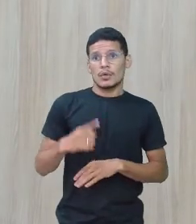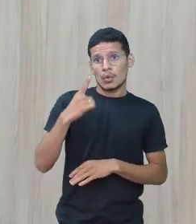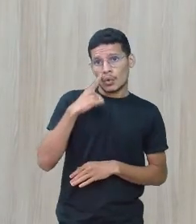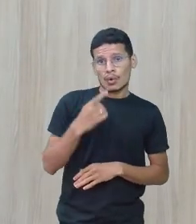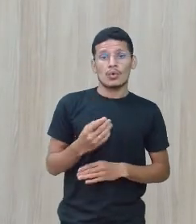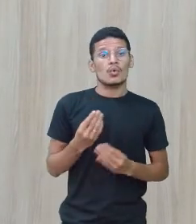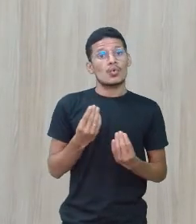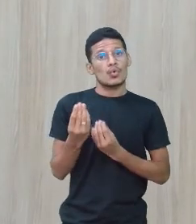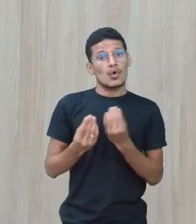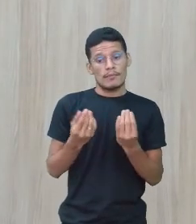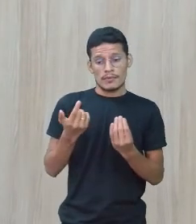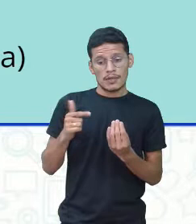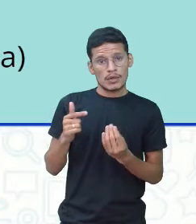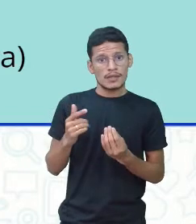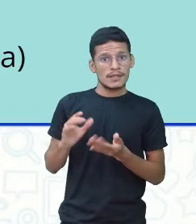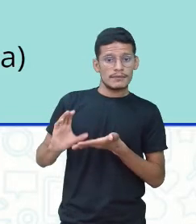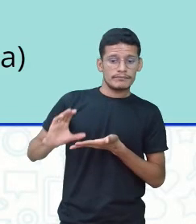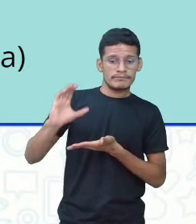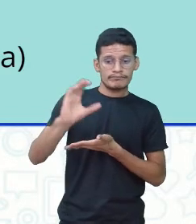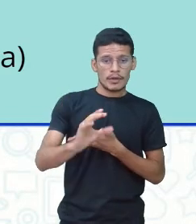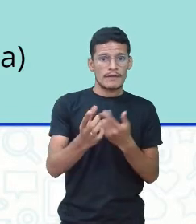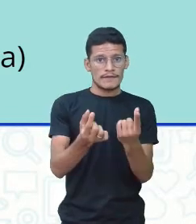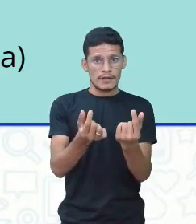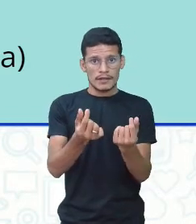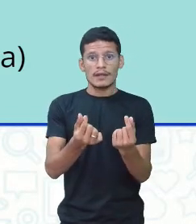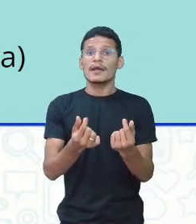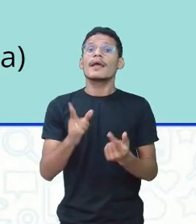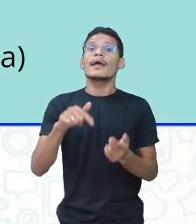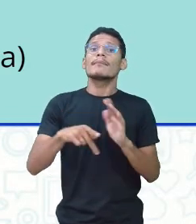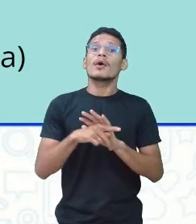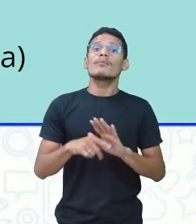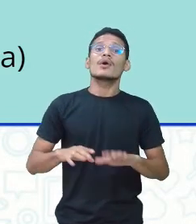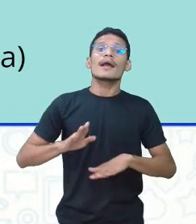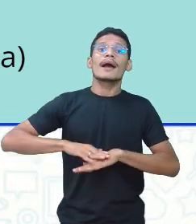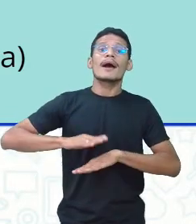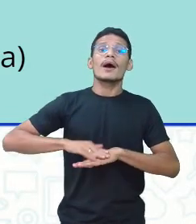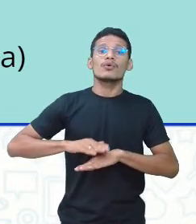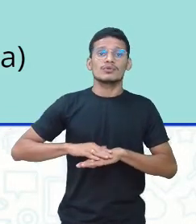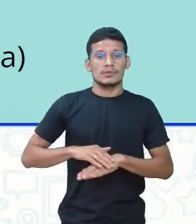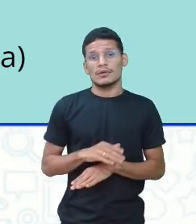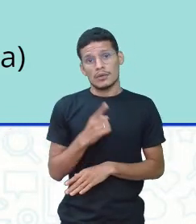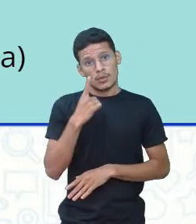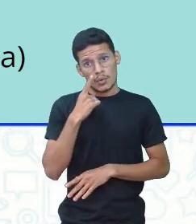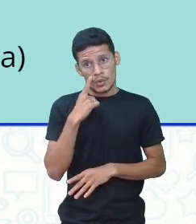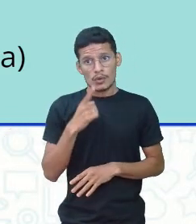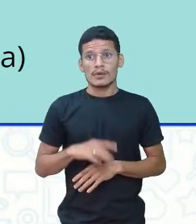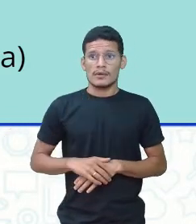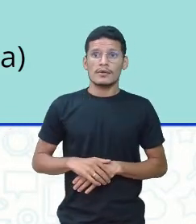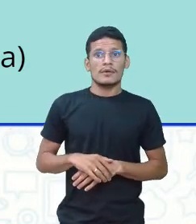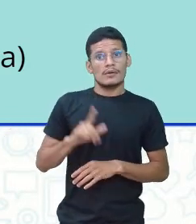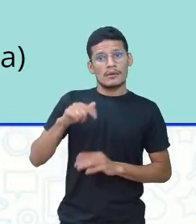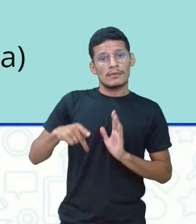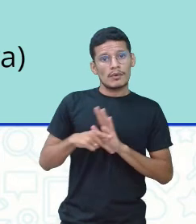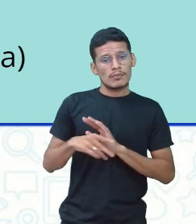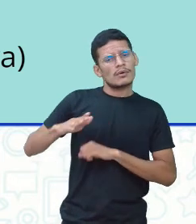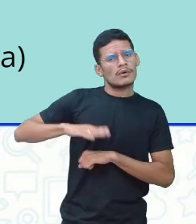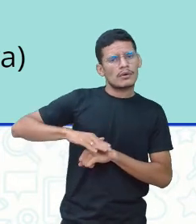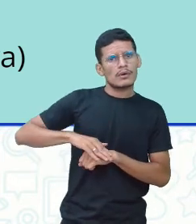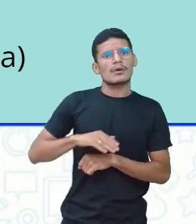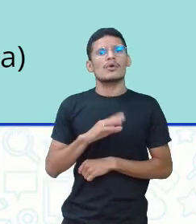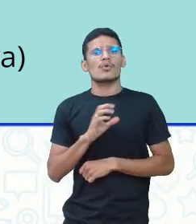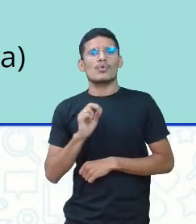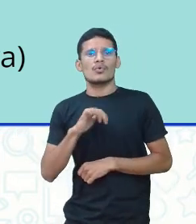não havia recursos financeiros, a ideia aqui é de causa. Então, a conjunção é uma